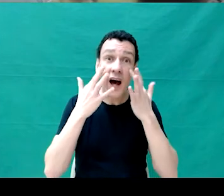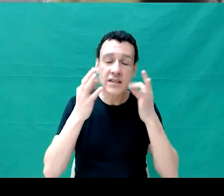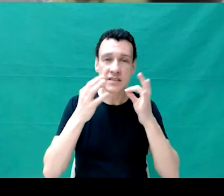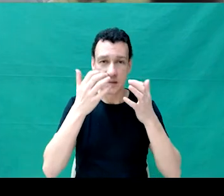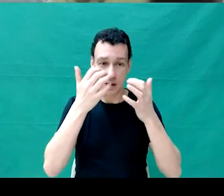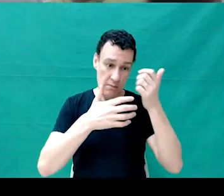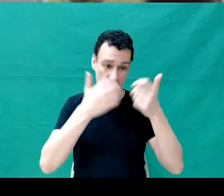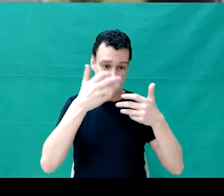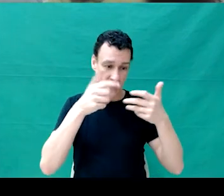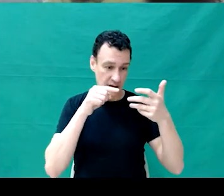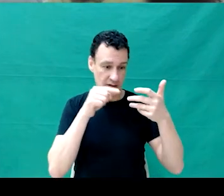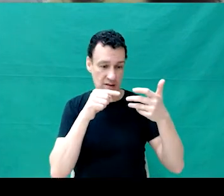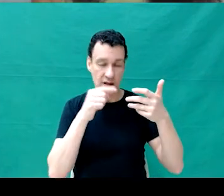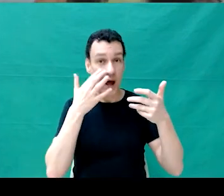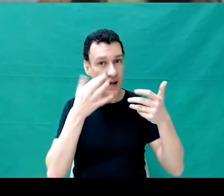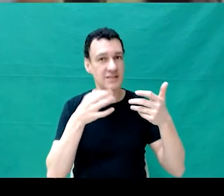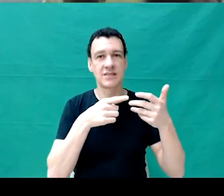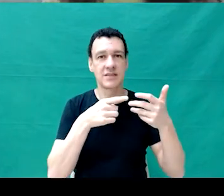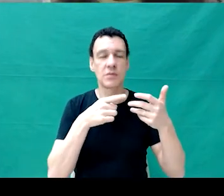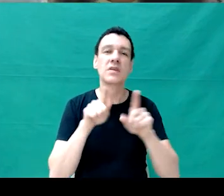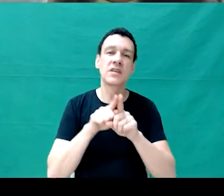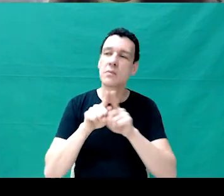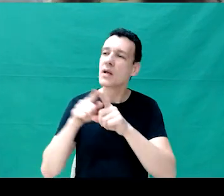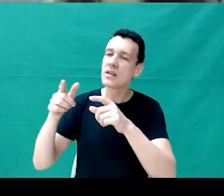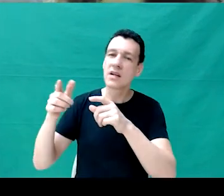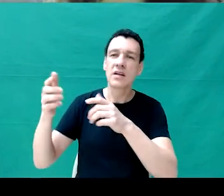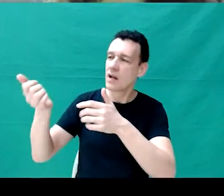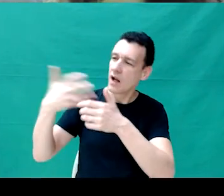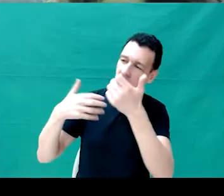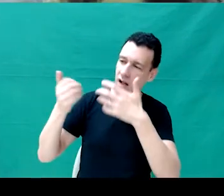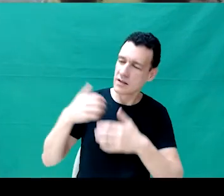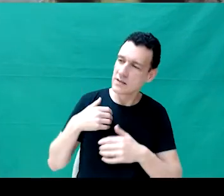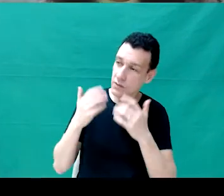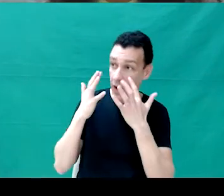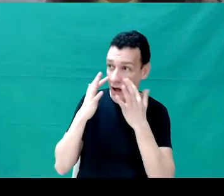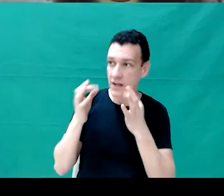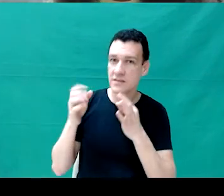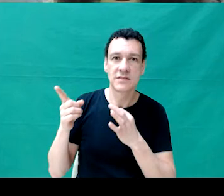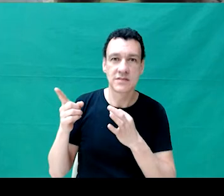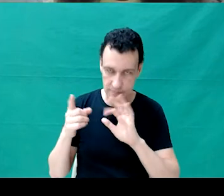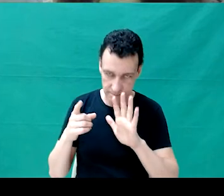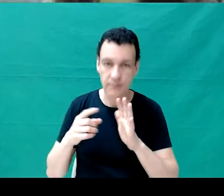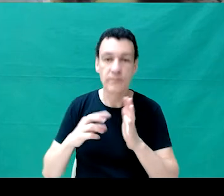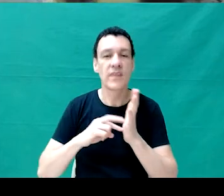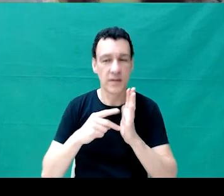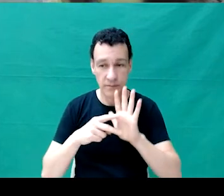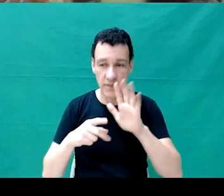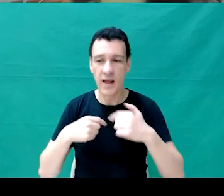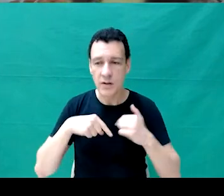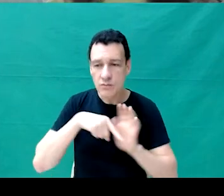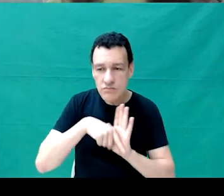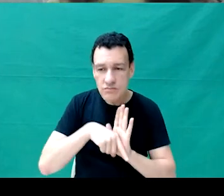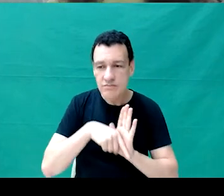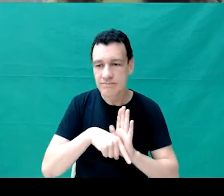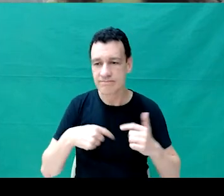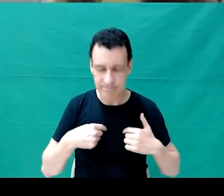E ouça os outros. Então, ouve o que você está falando com o colega, se analise. Se possível, falou